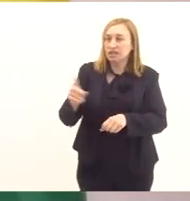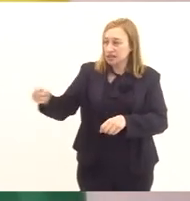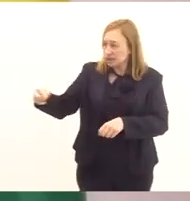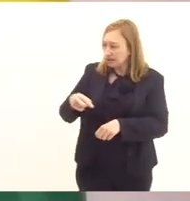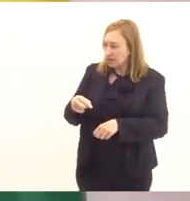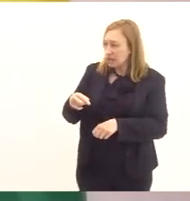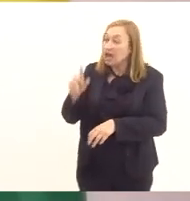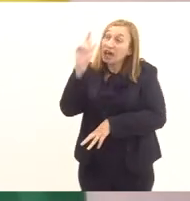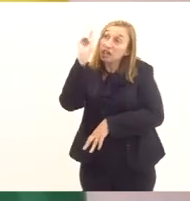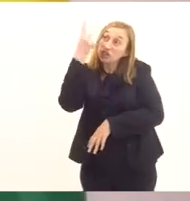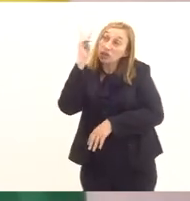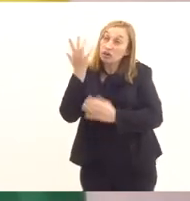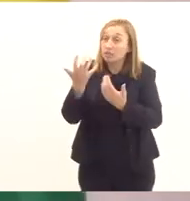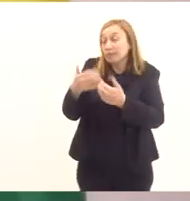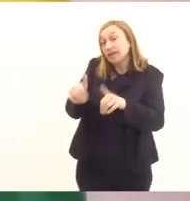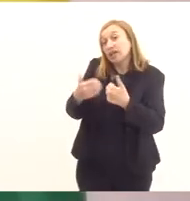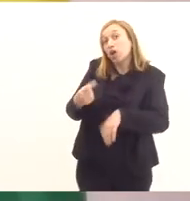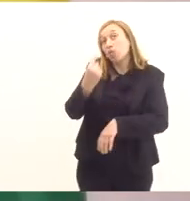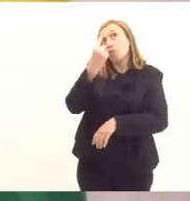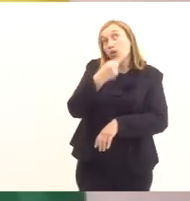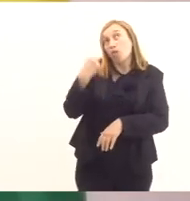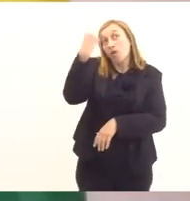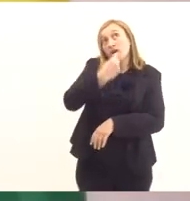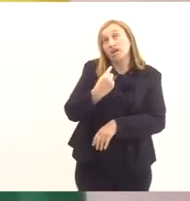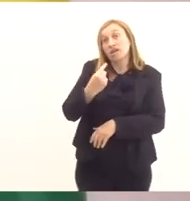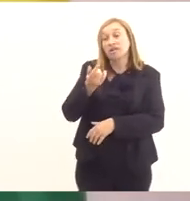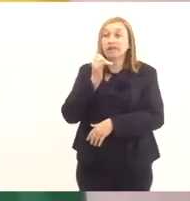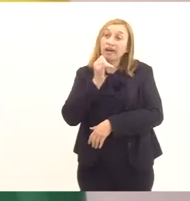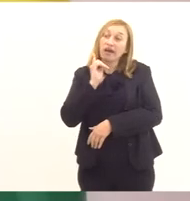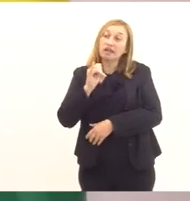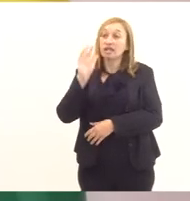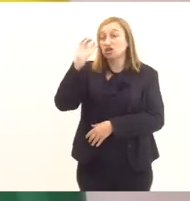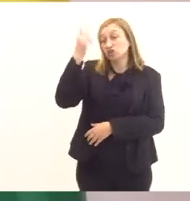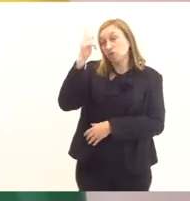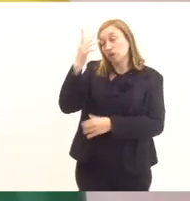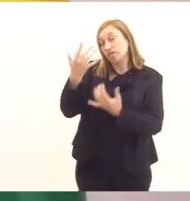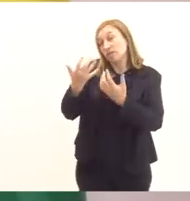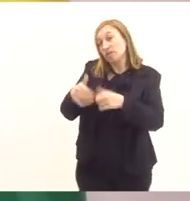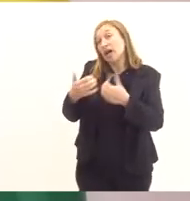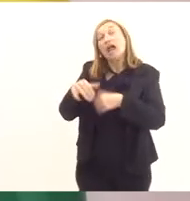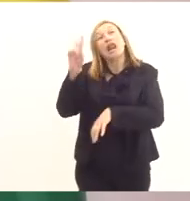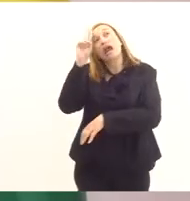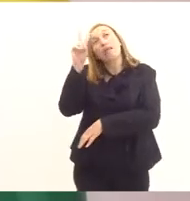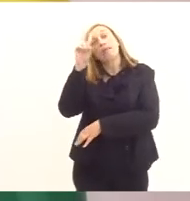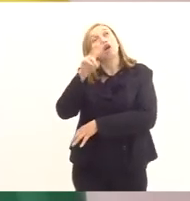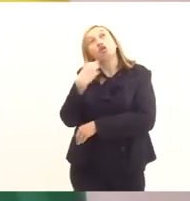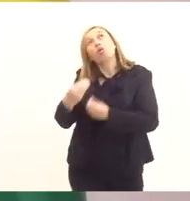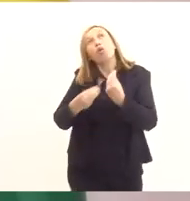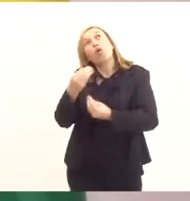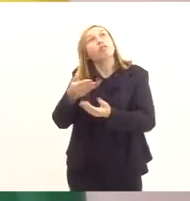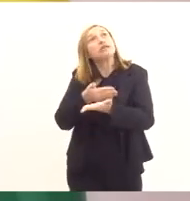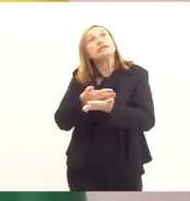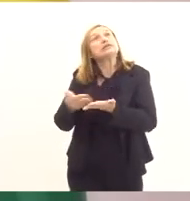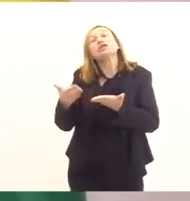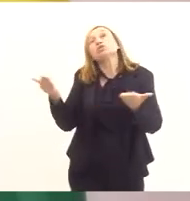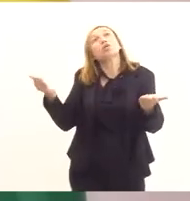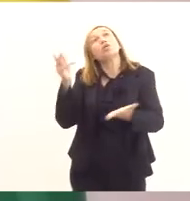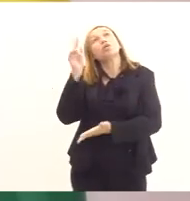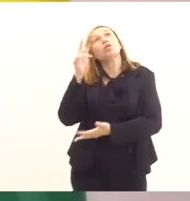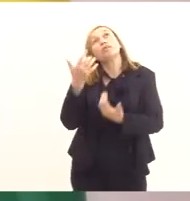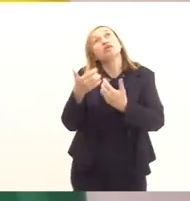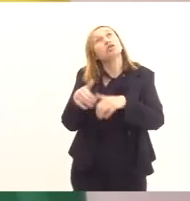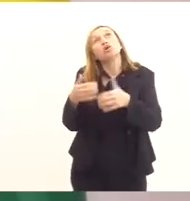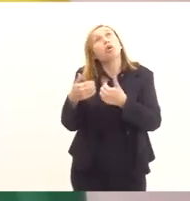fica falando ali por uma hora lembrando como se deu a história de Petrópolis